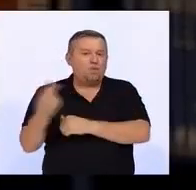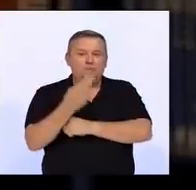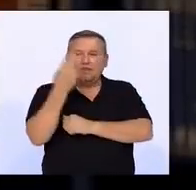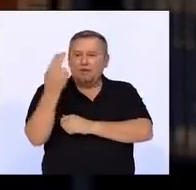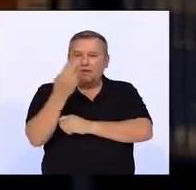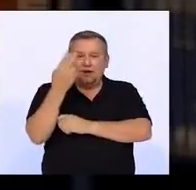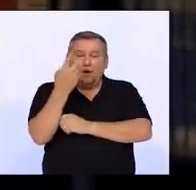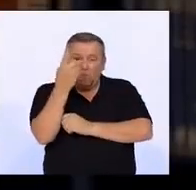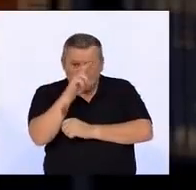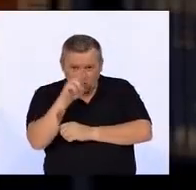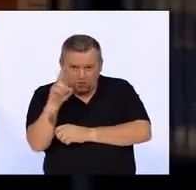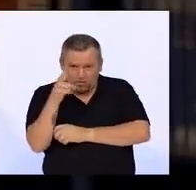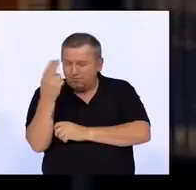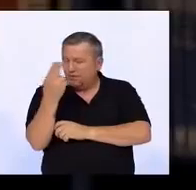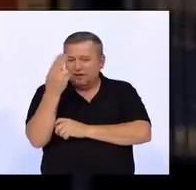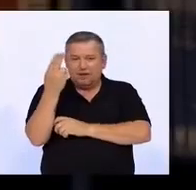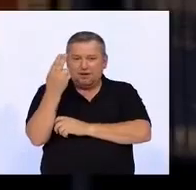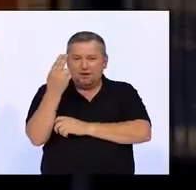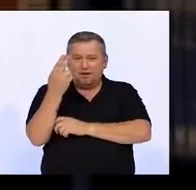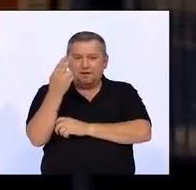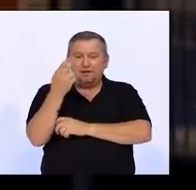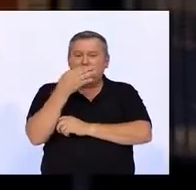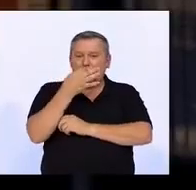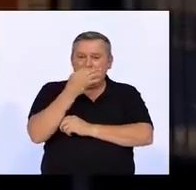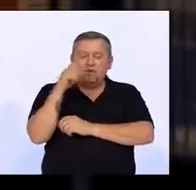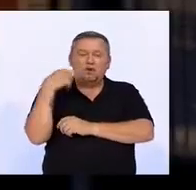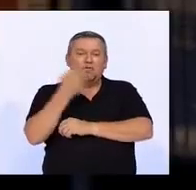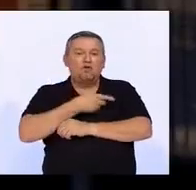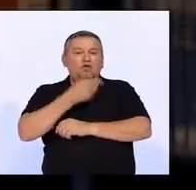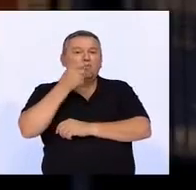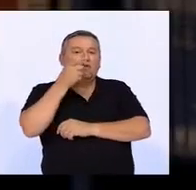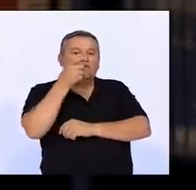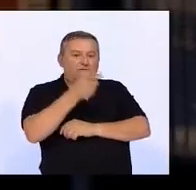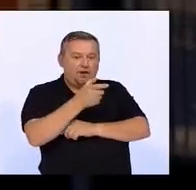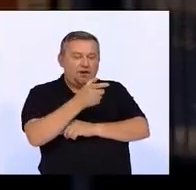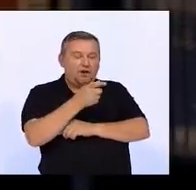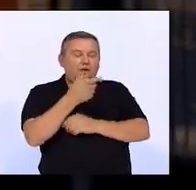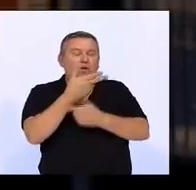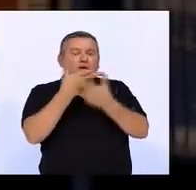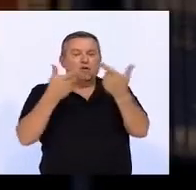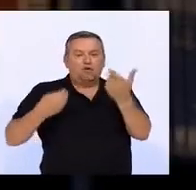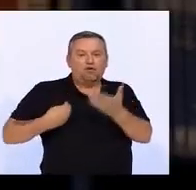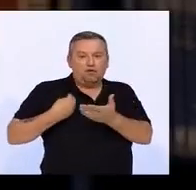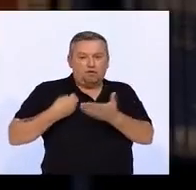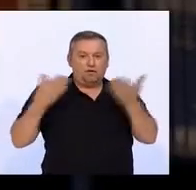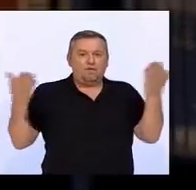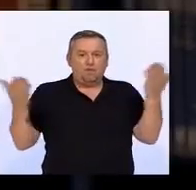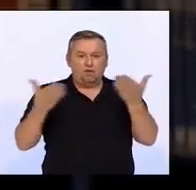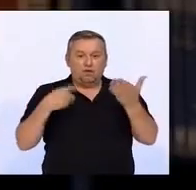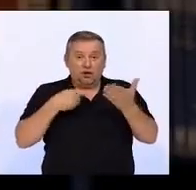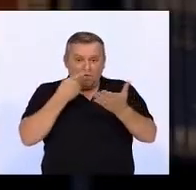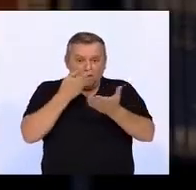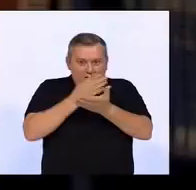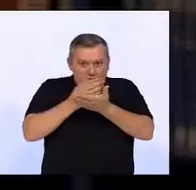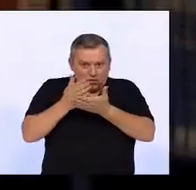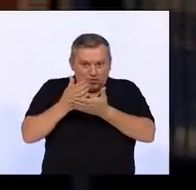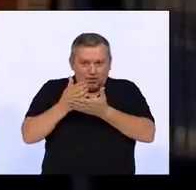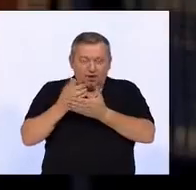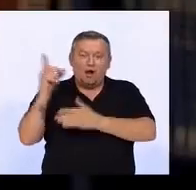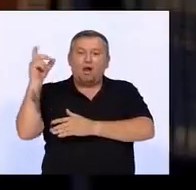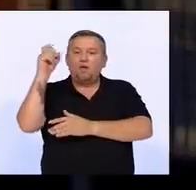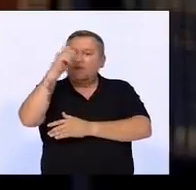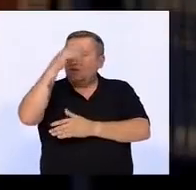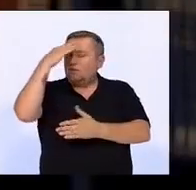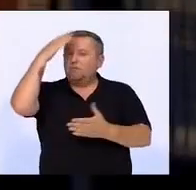um nome. Eu acho que essa questão de nós olharmos para o quadro que a gente está vivendo, e como eu disse no início, a dificuldade